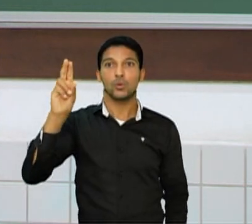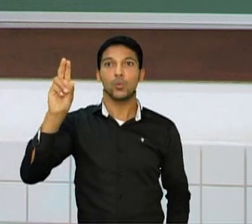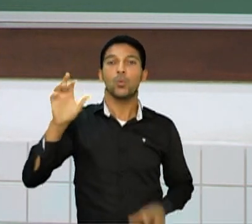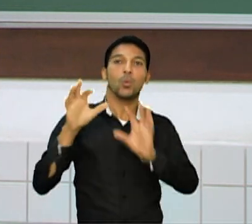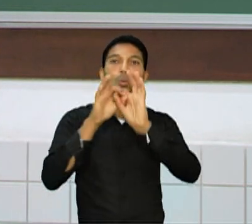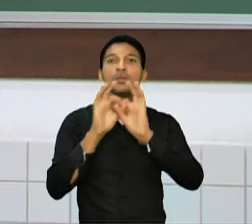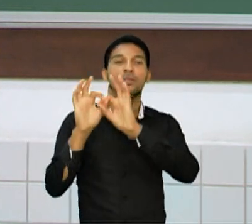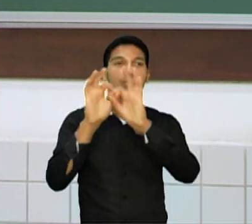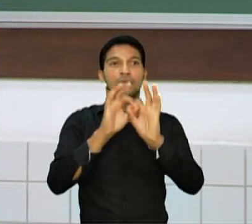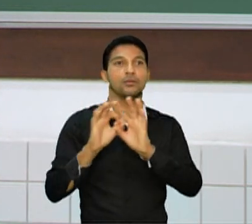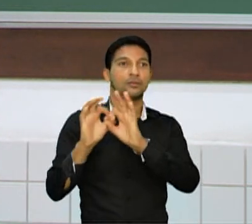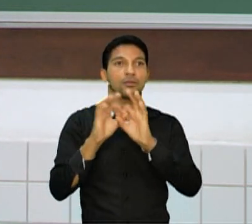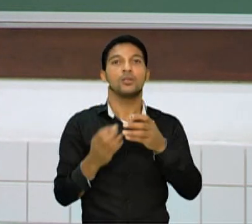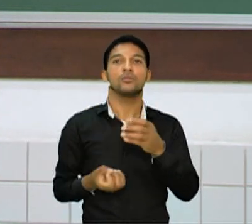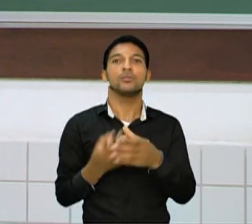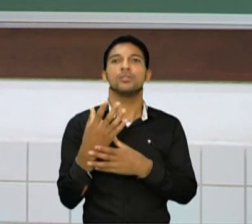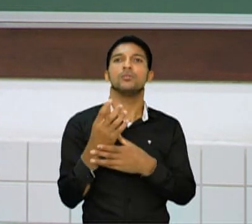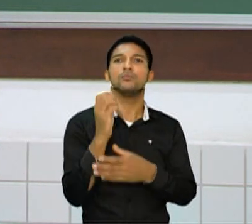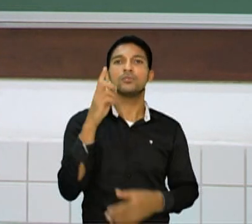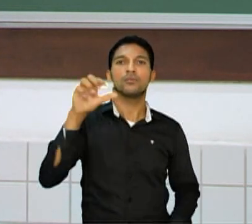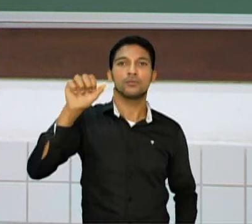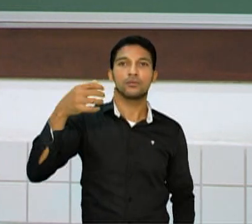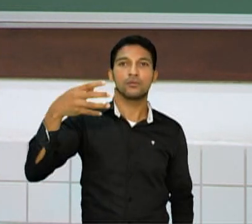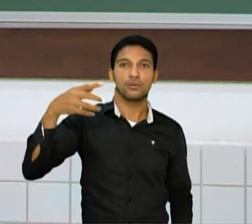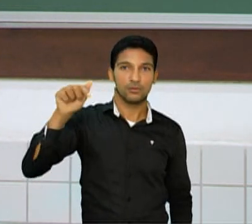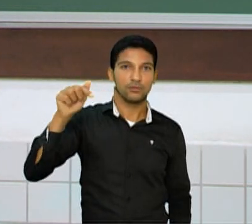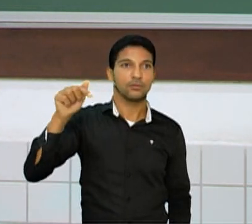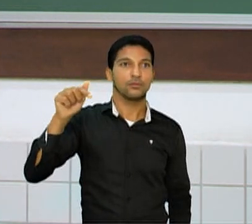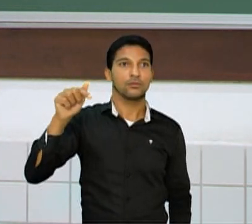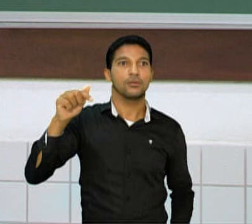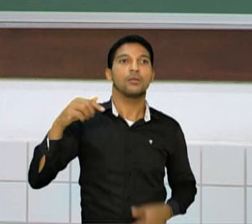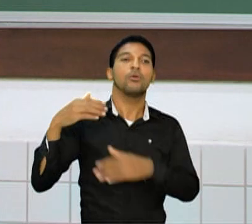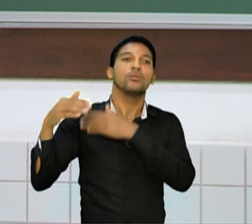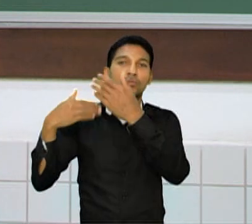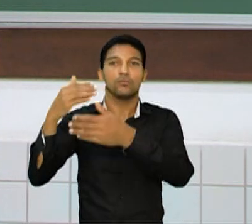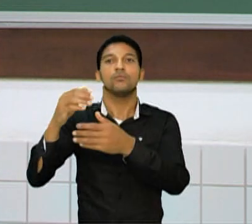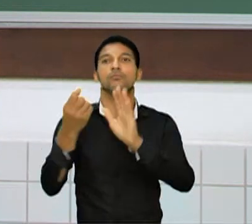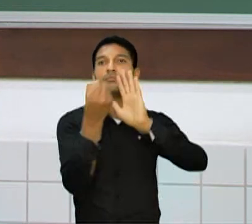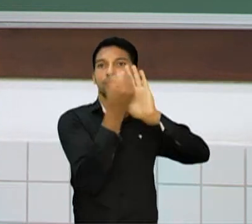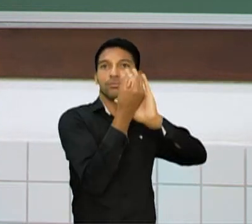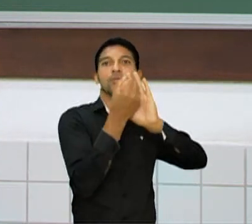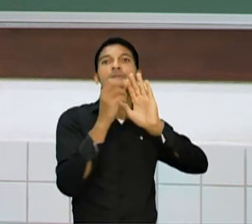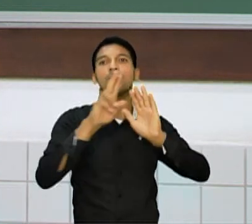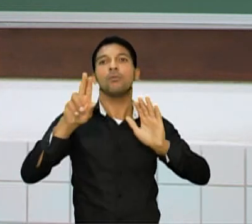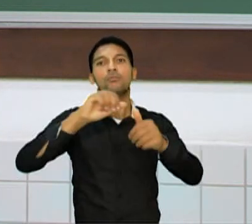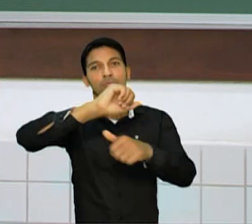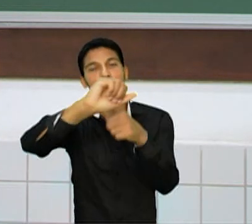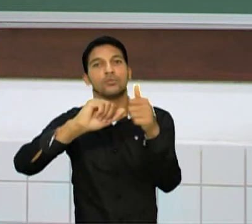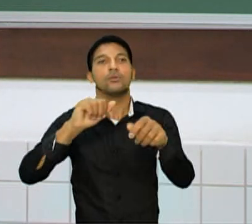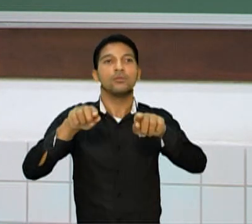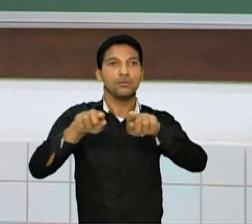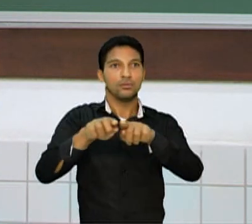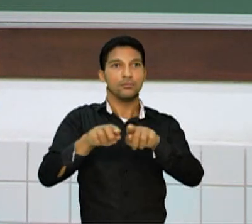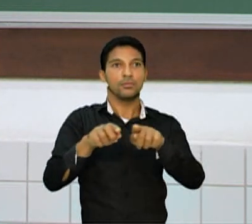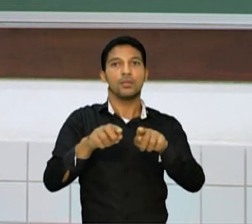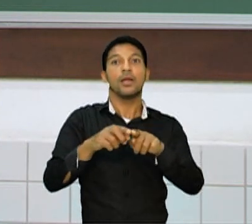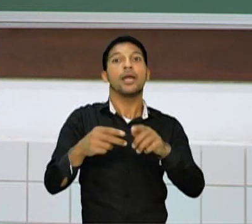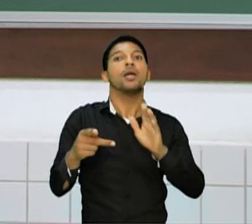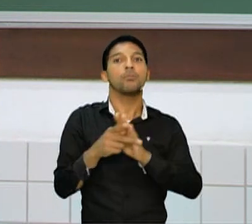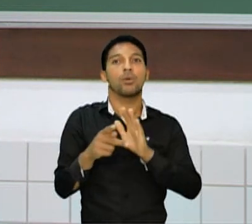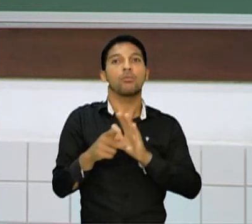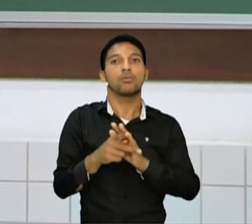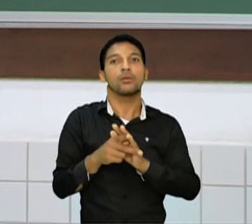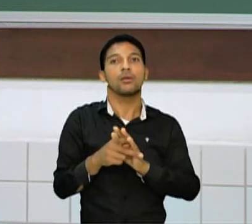mudança do nome, antes era Liga das Nações, e nasceu com este cunho de atividade ligada principalmente à paz